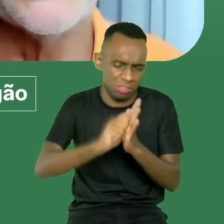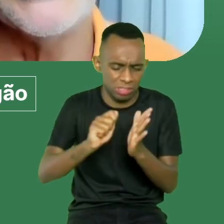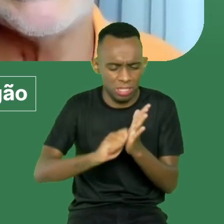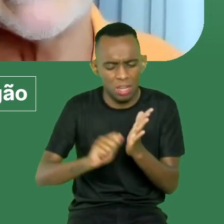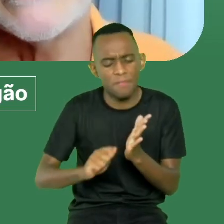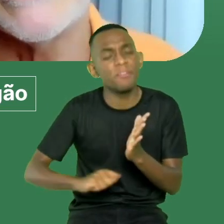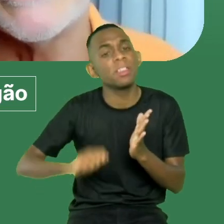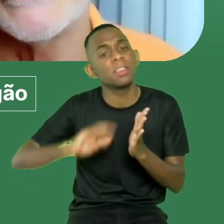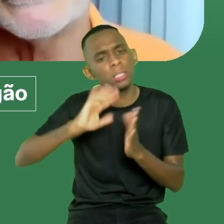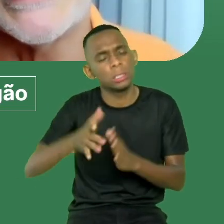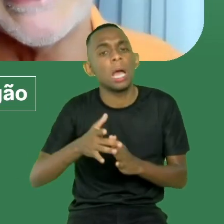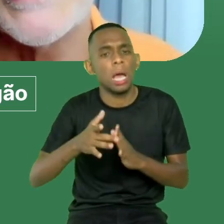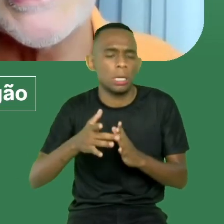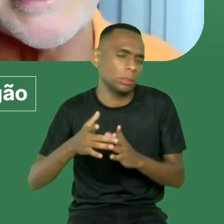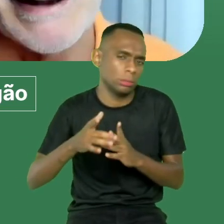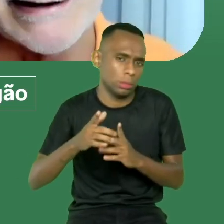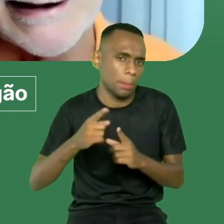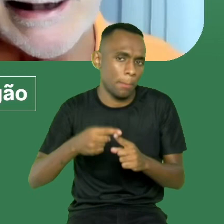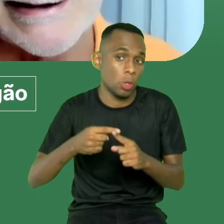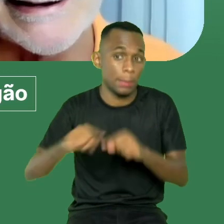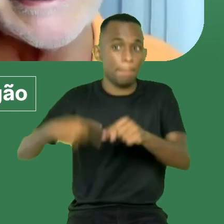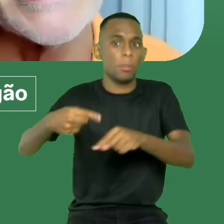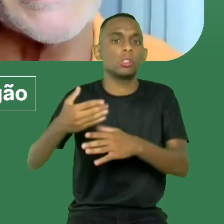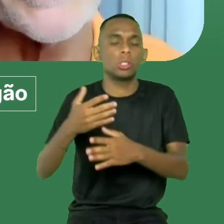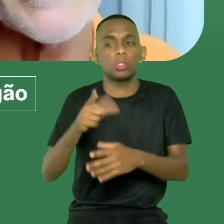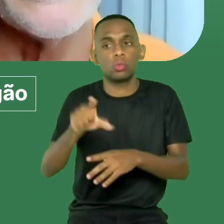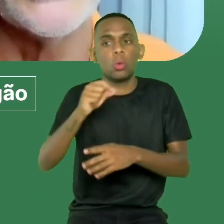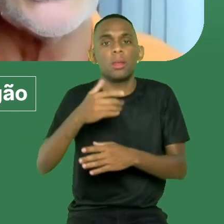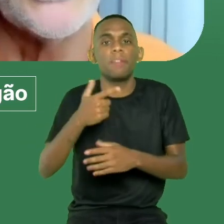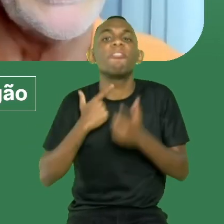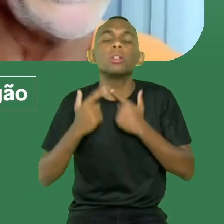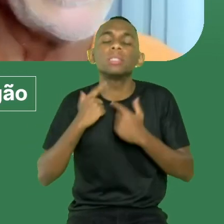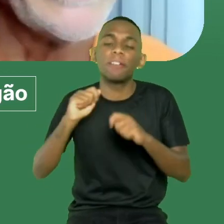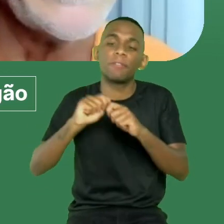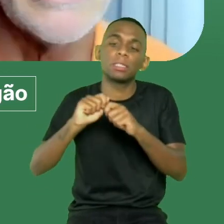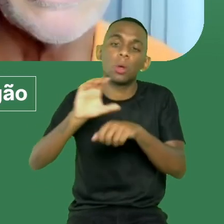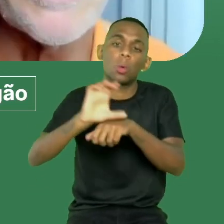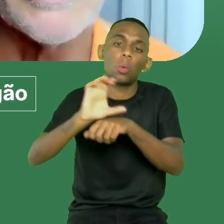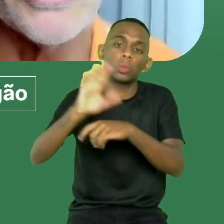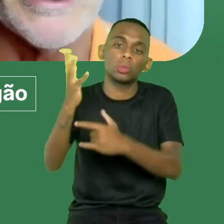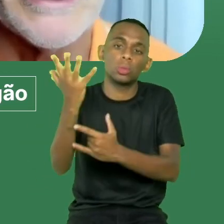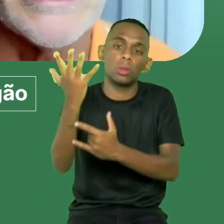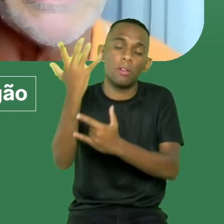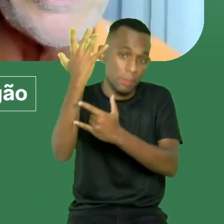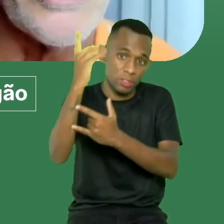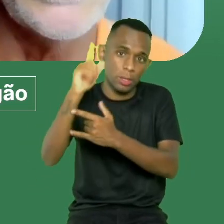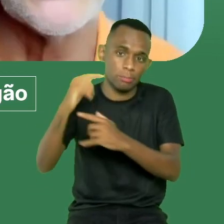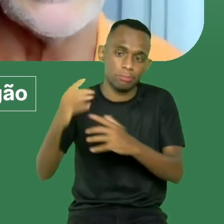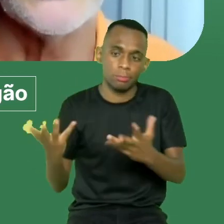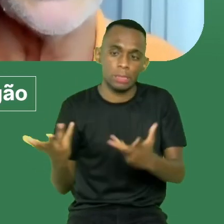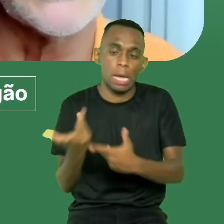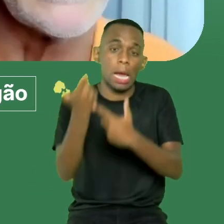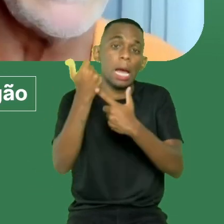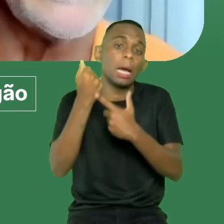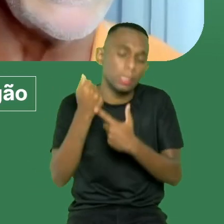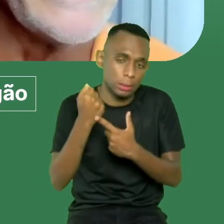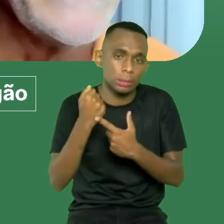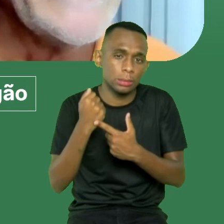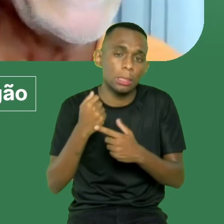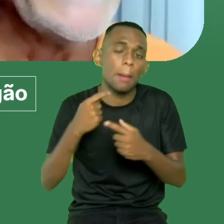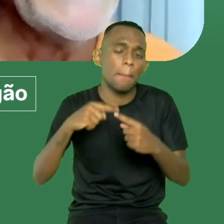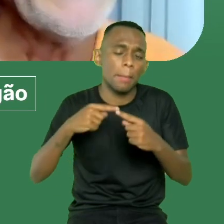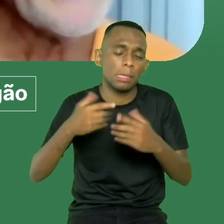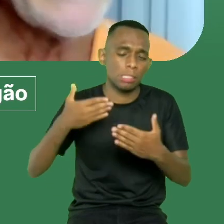quando eu resolvi fazer faculdade de Belas Artes, né? Já tinha um histórico assim, uma trajetóriazinha de como escritor, já